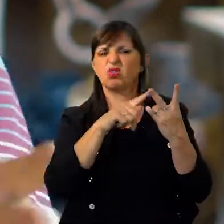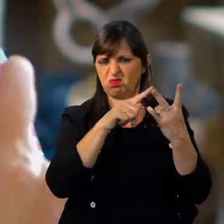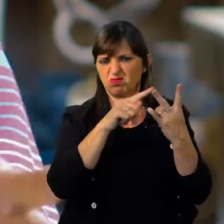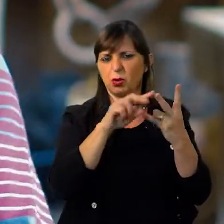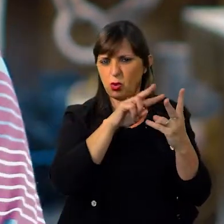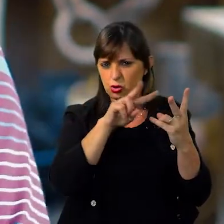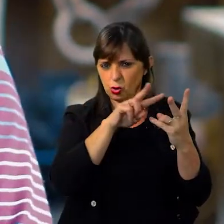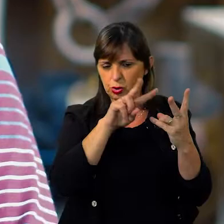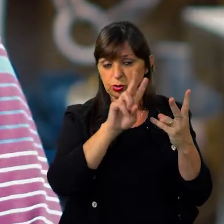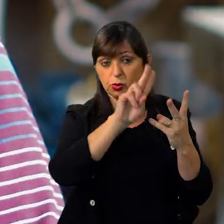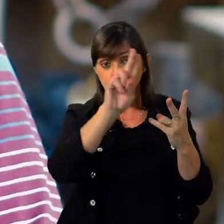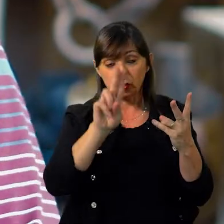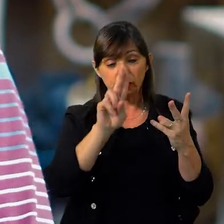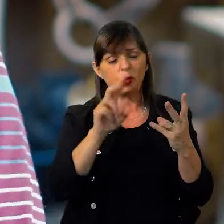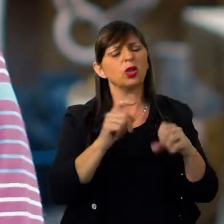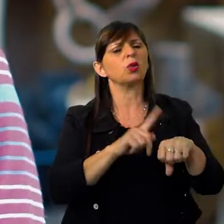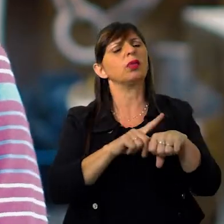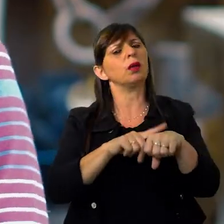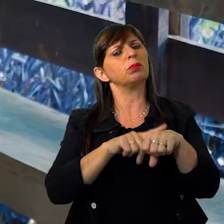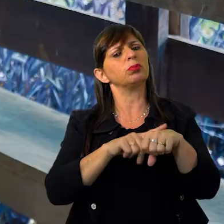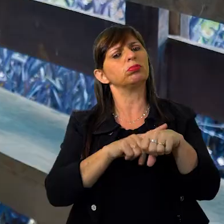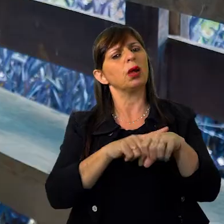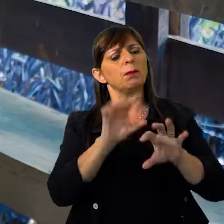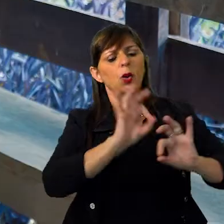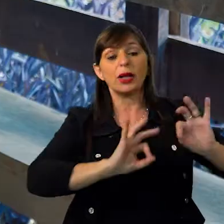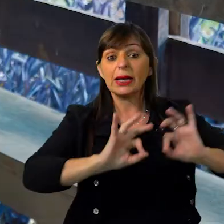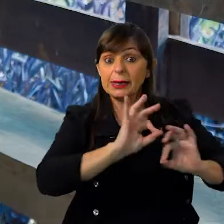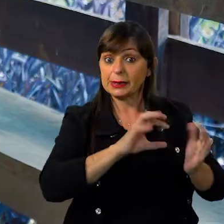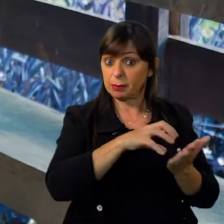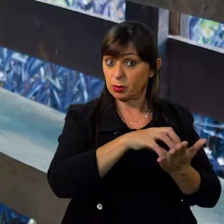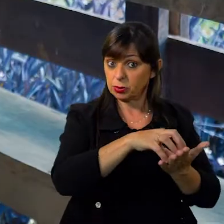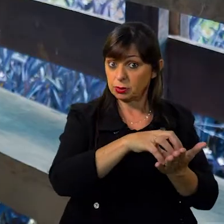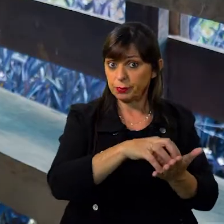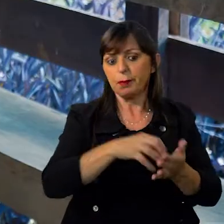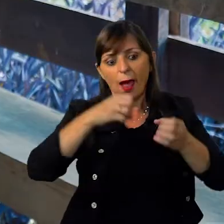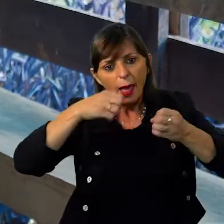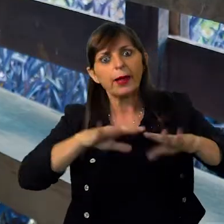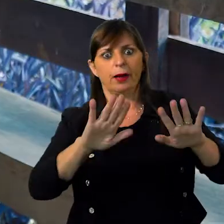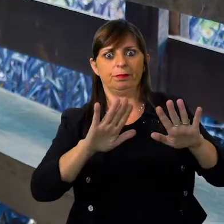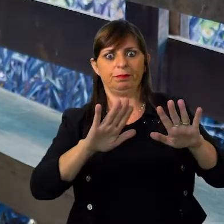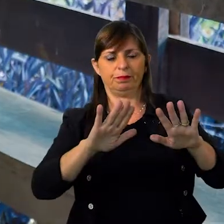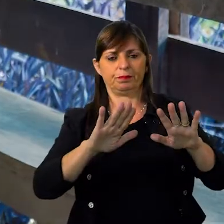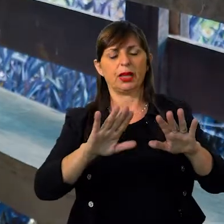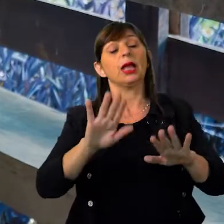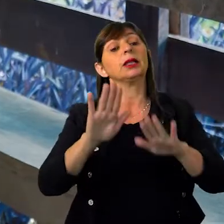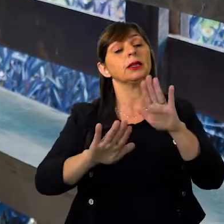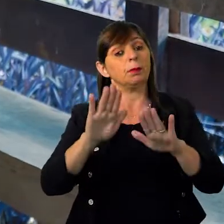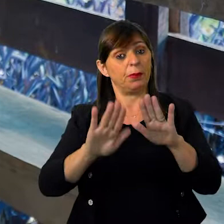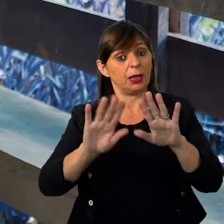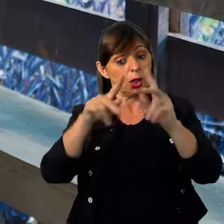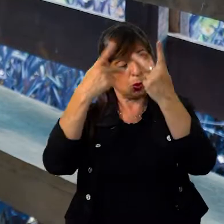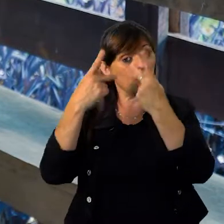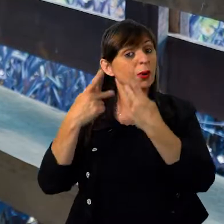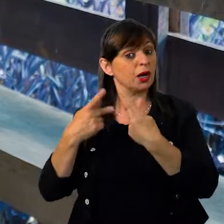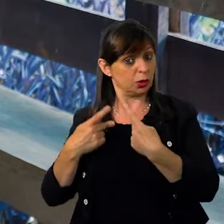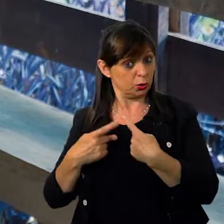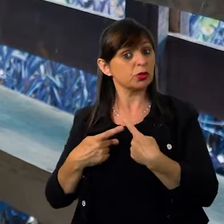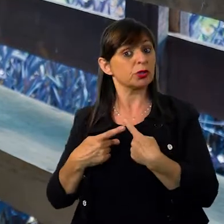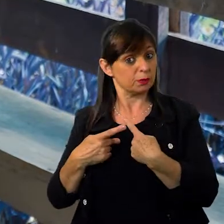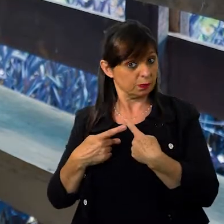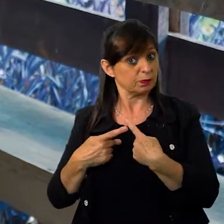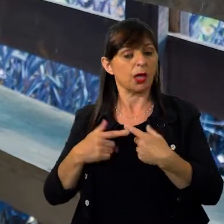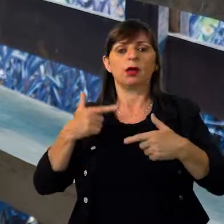mas era praticamente esses dois tipos de si Há quanto tempo demorará o Ramon a balsa e quanto tempo para poder